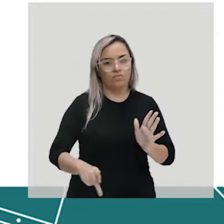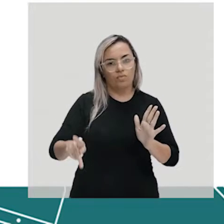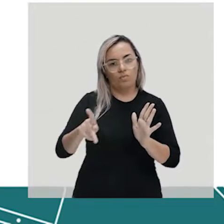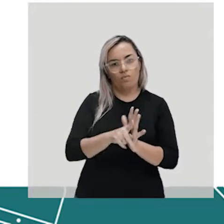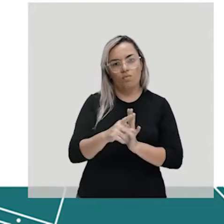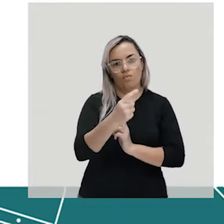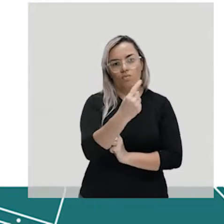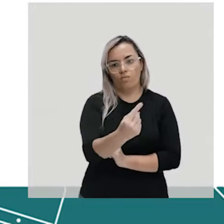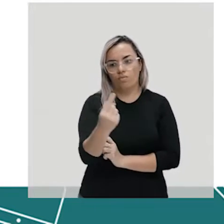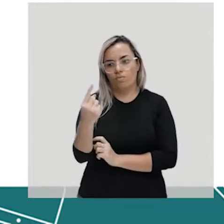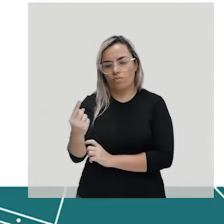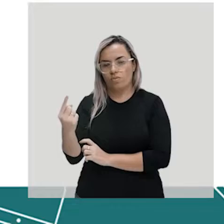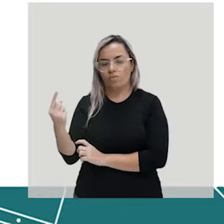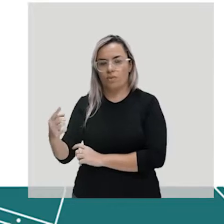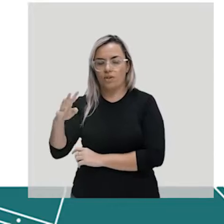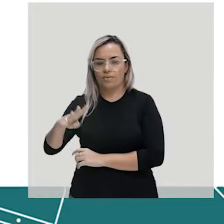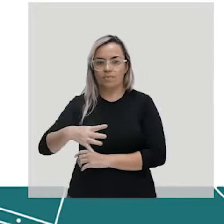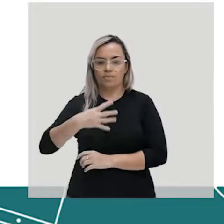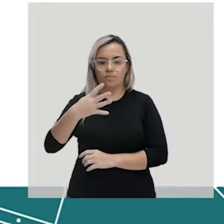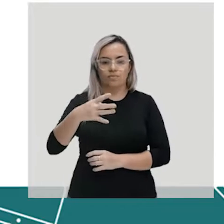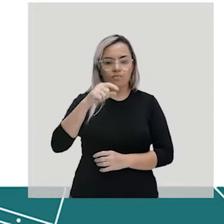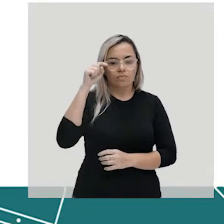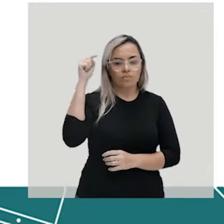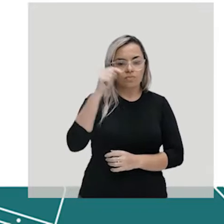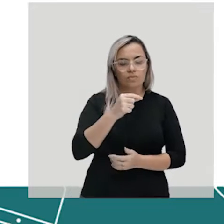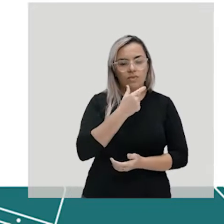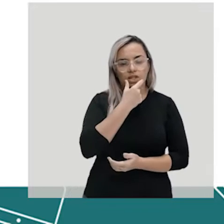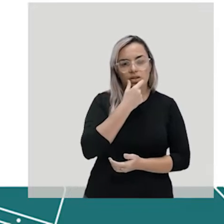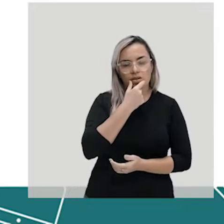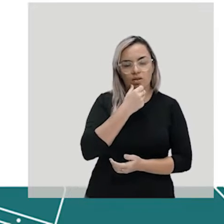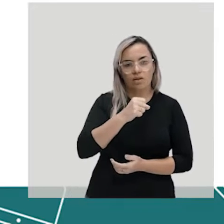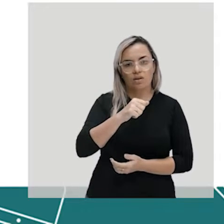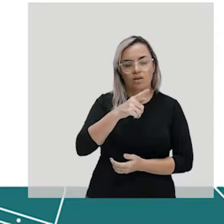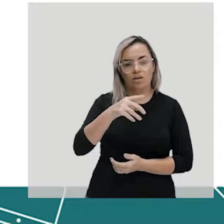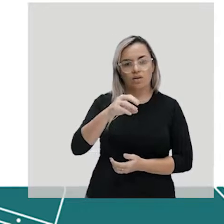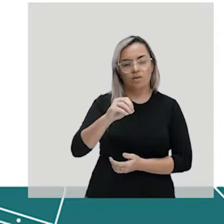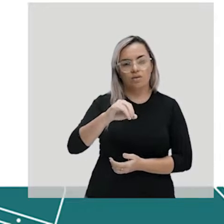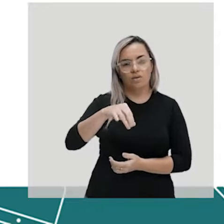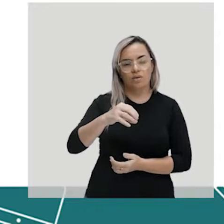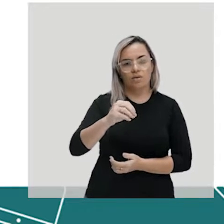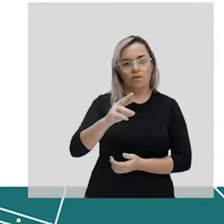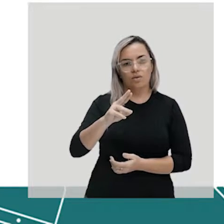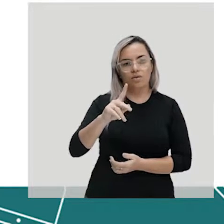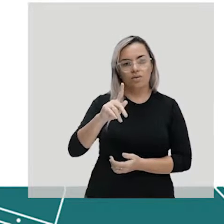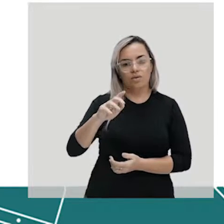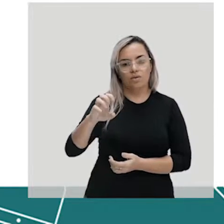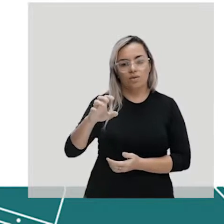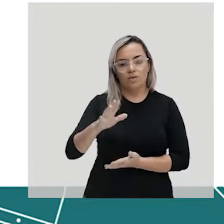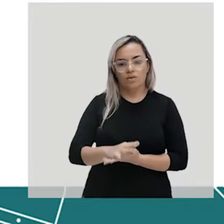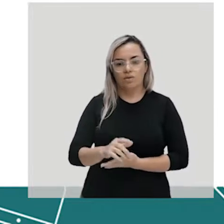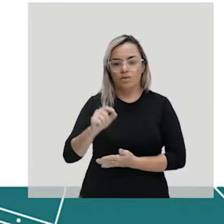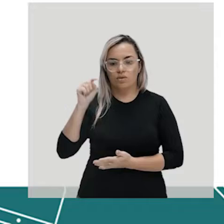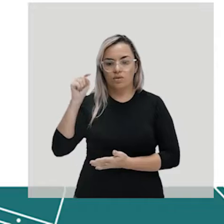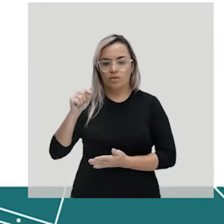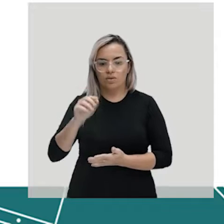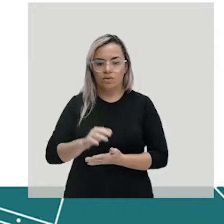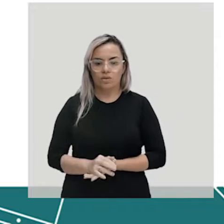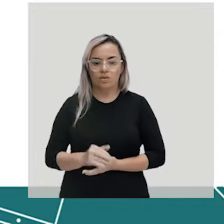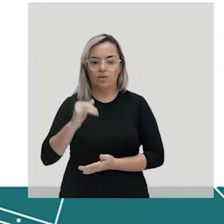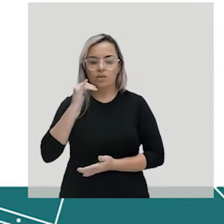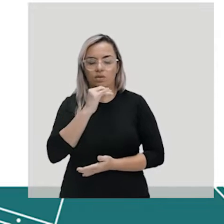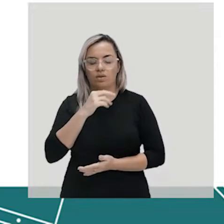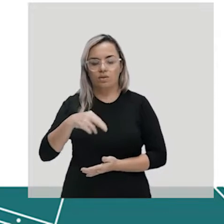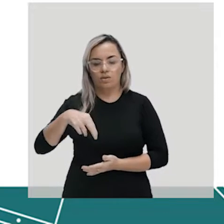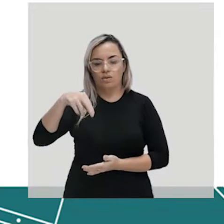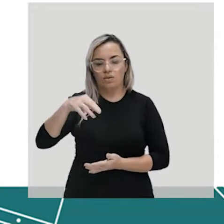tem o seu a gente tem o São Jorge que é o da Inglaterra o São Patrício que é o da Irlanda que são os mais conhecidos e que a gente tem